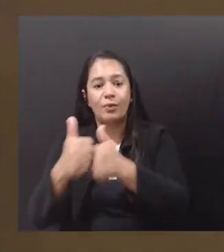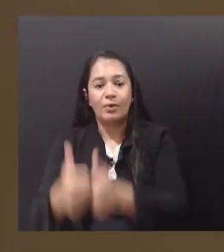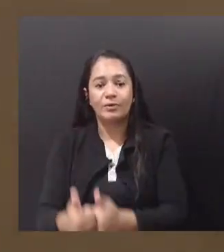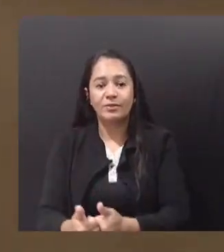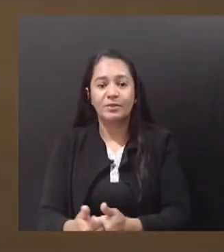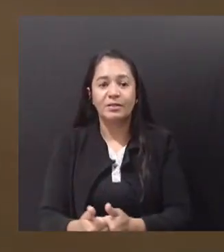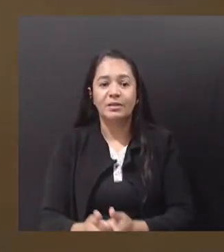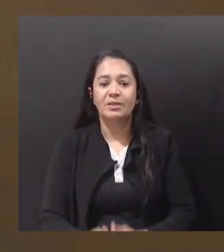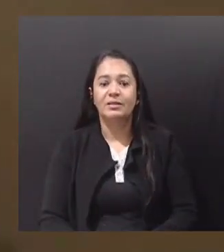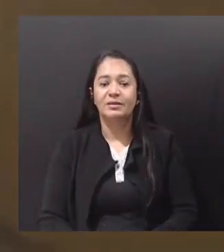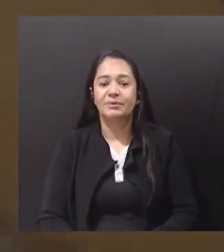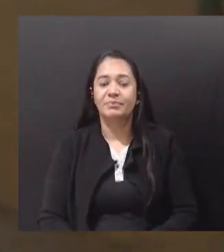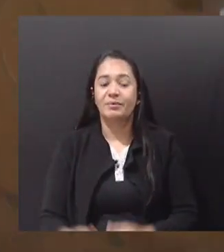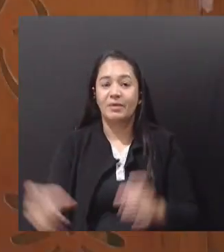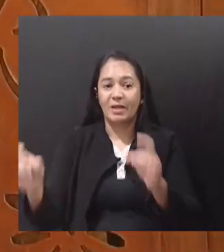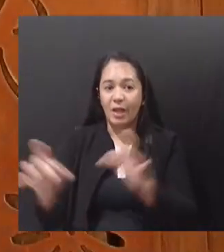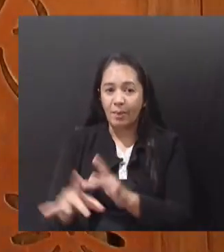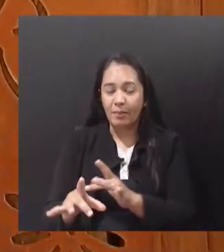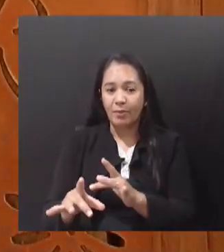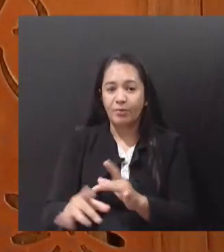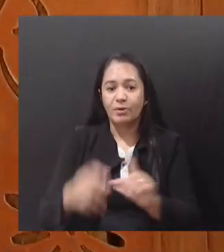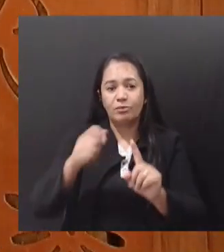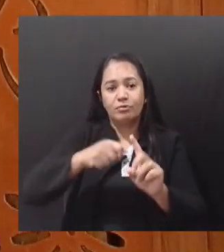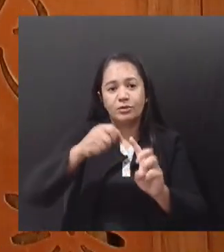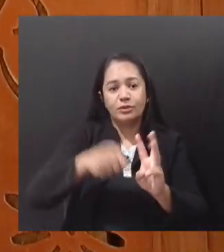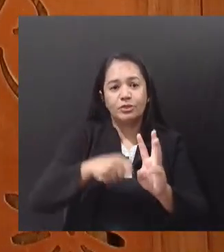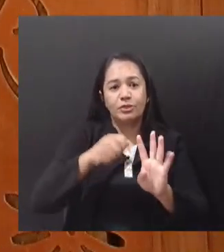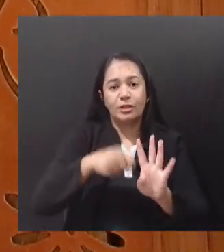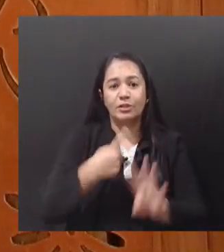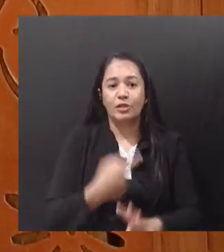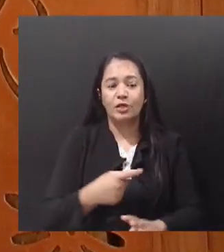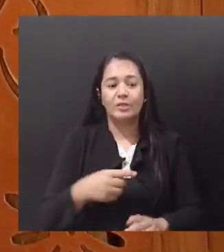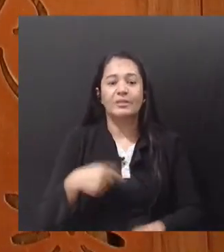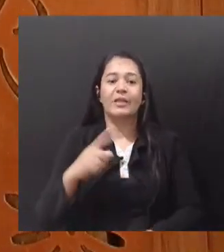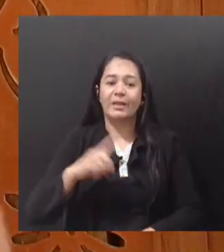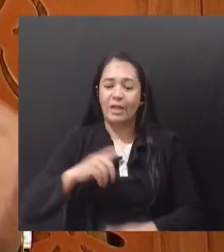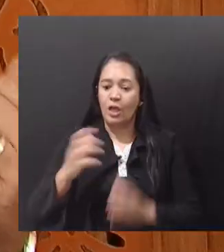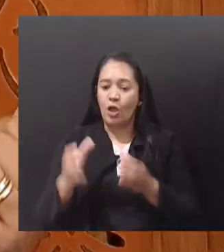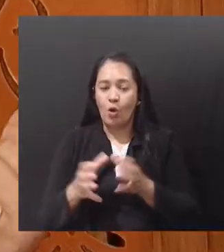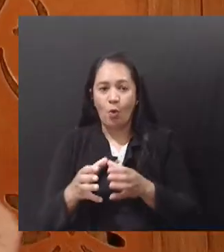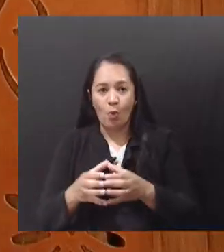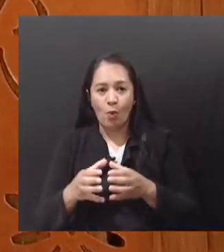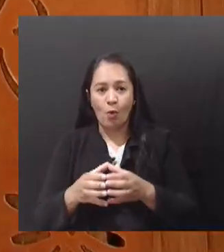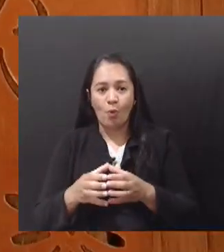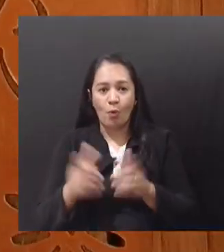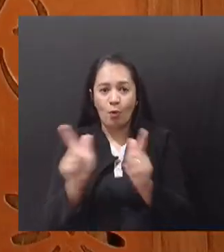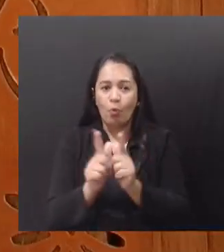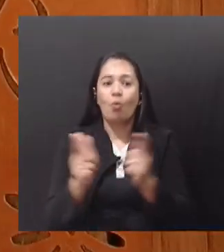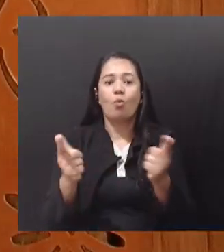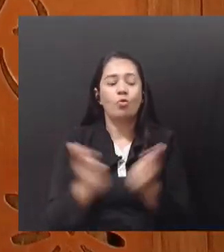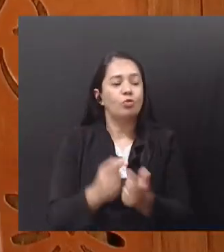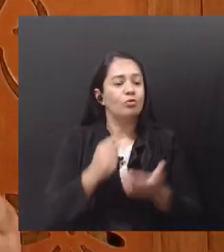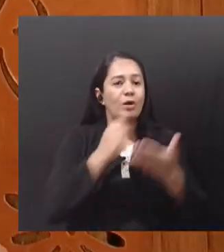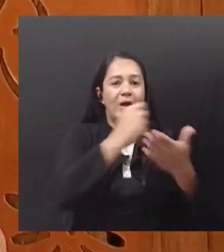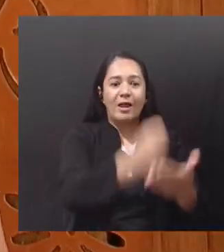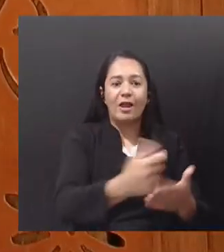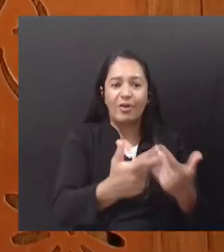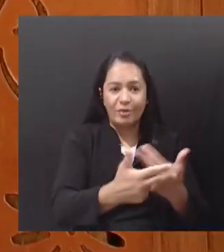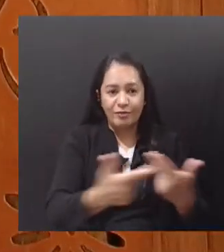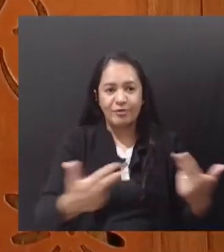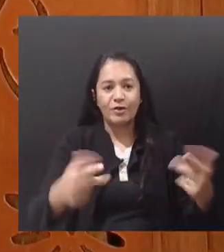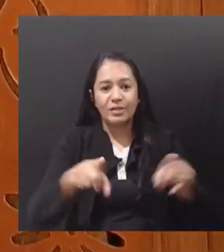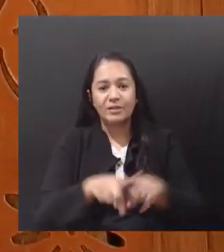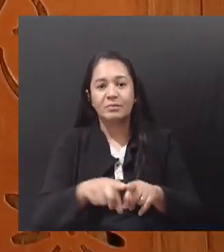de implantado, a cada 3, 4 meses, nós temos caravanas, né, que além de levar doações, às vezes também vai